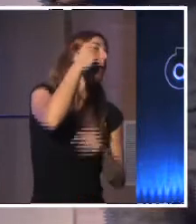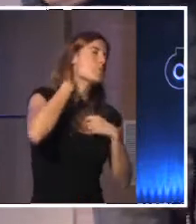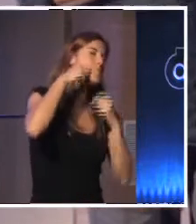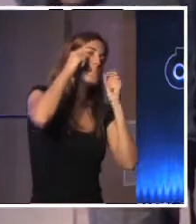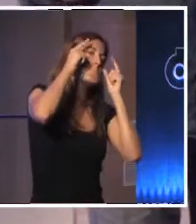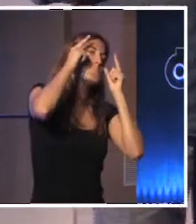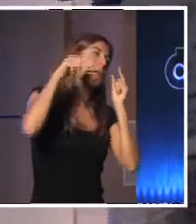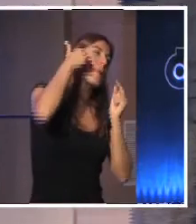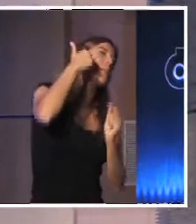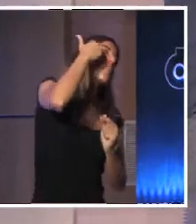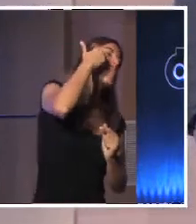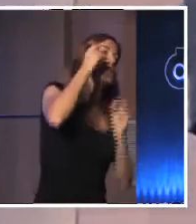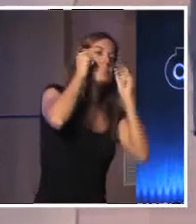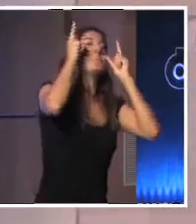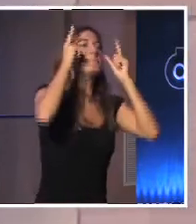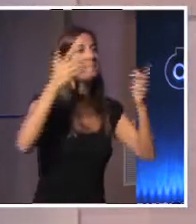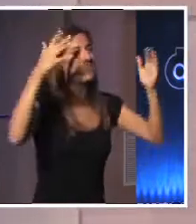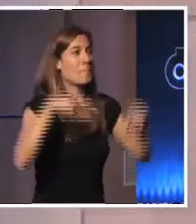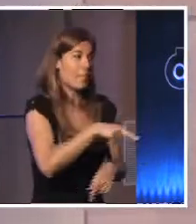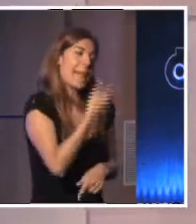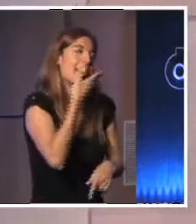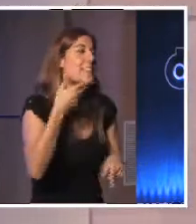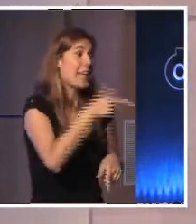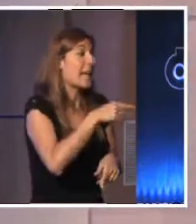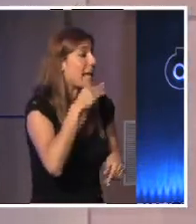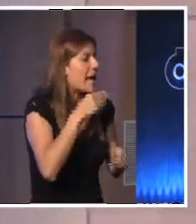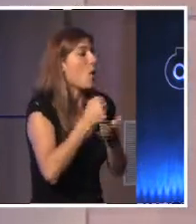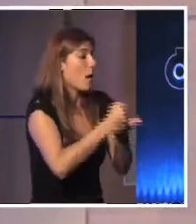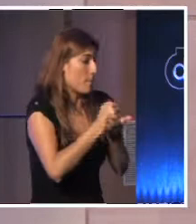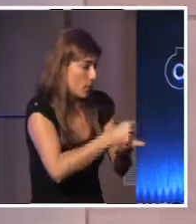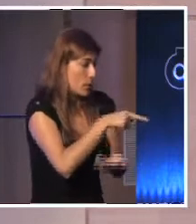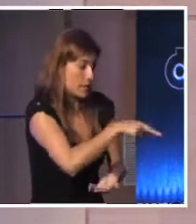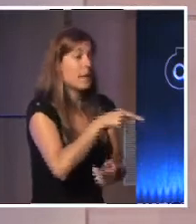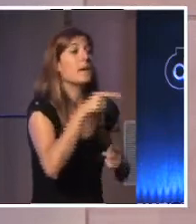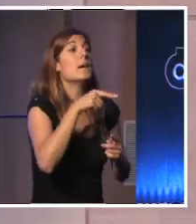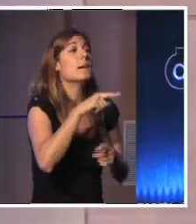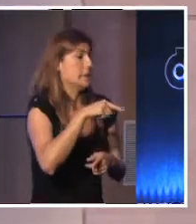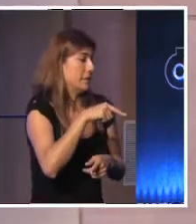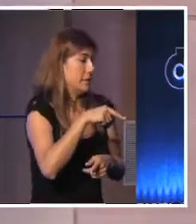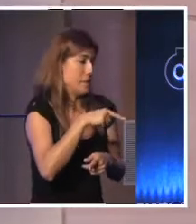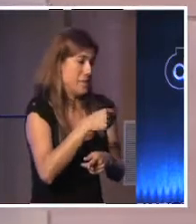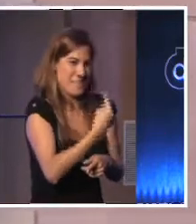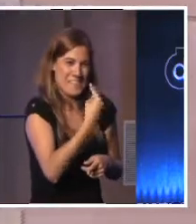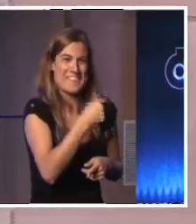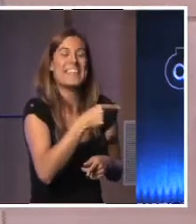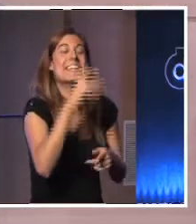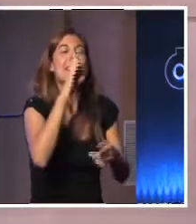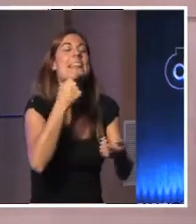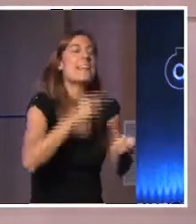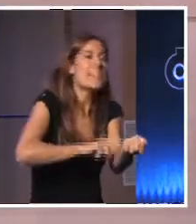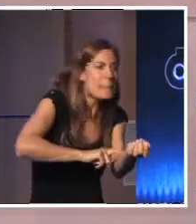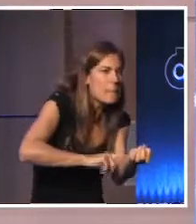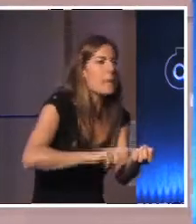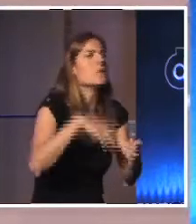têm essa facilidade. Nos cães de assistência, quando se trata de diabetes,